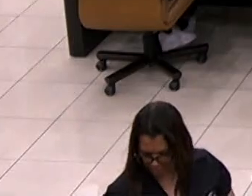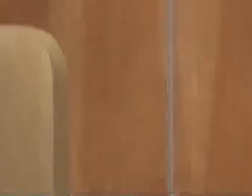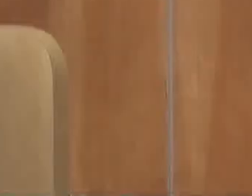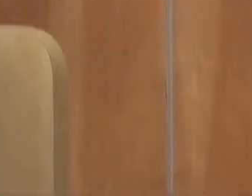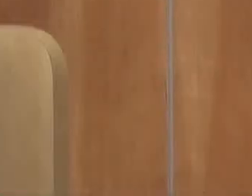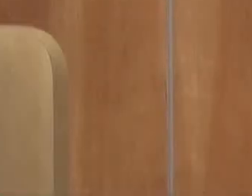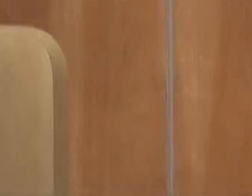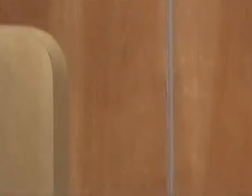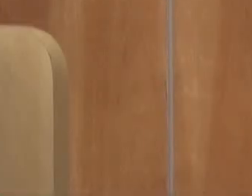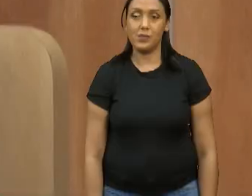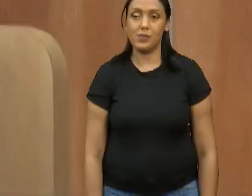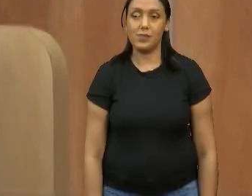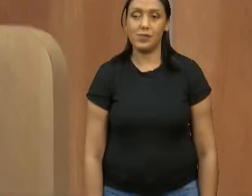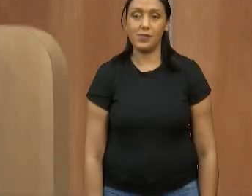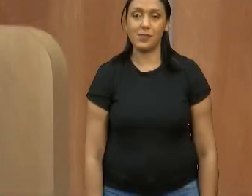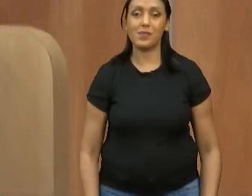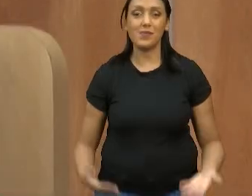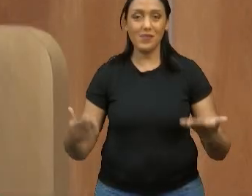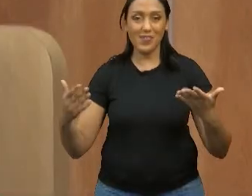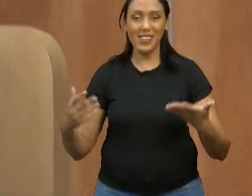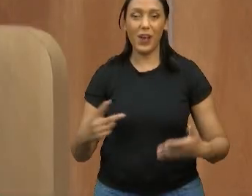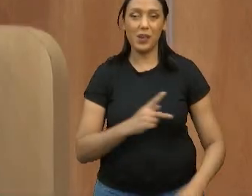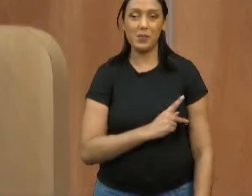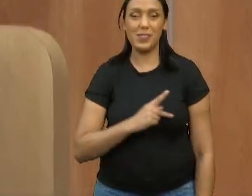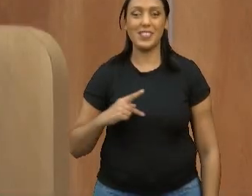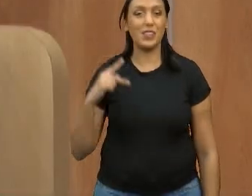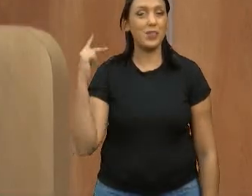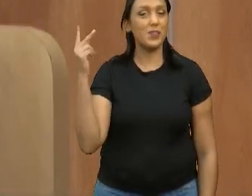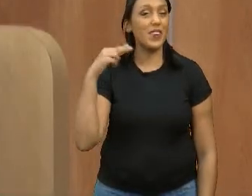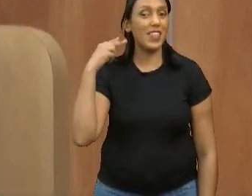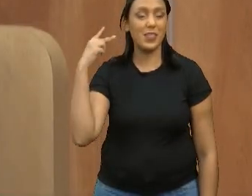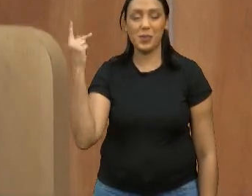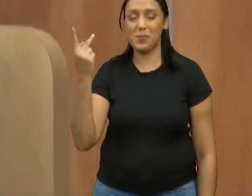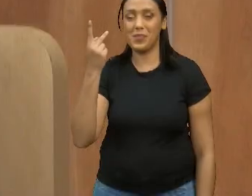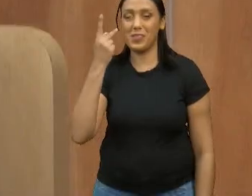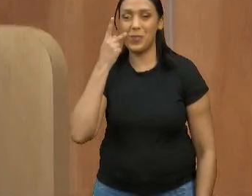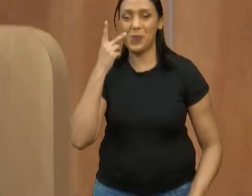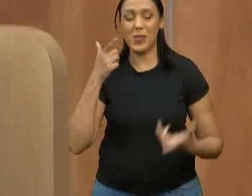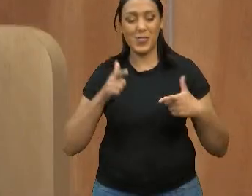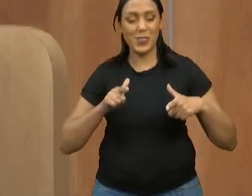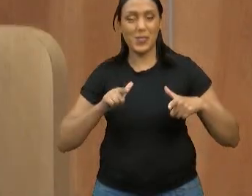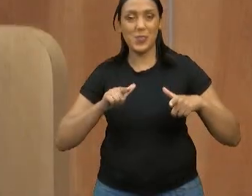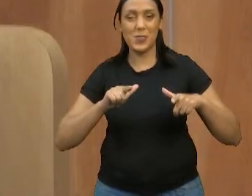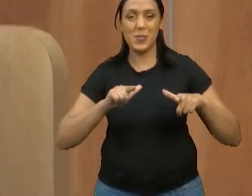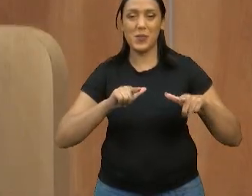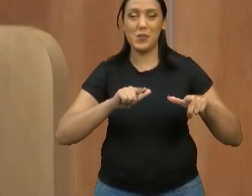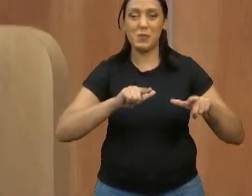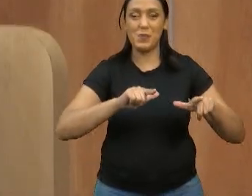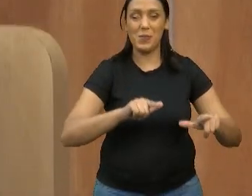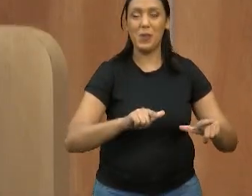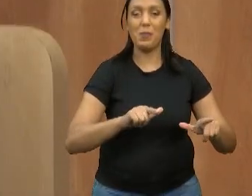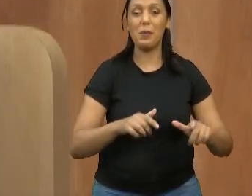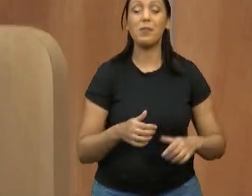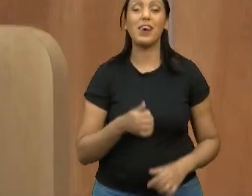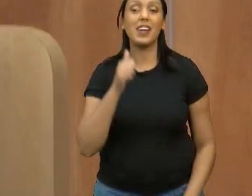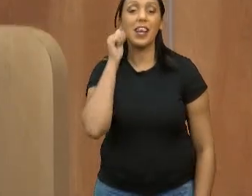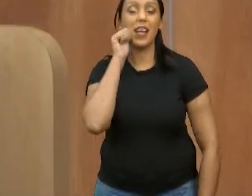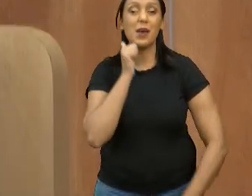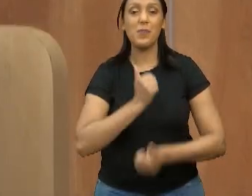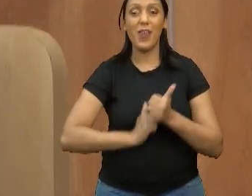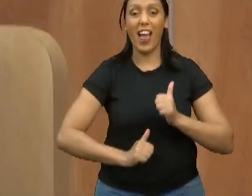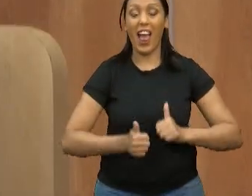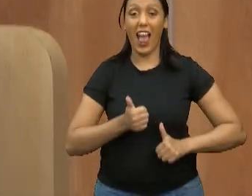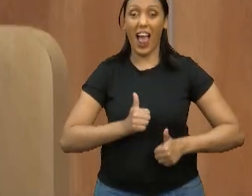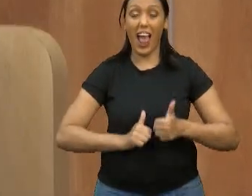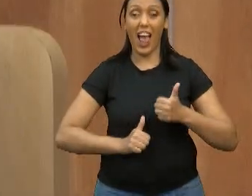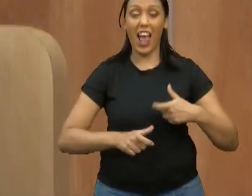Convidamos agora o presidente desta casa, vereador Paulinho do Esporte, para entregar o diploma para a atriz e palhaça Andréa